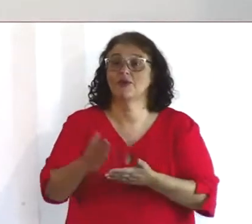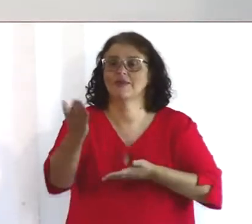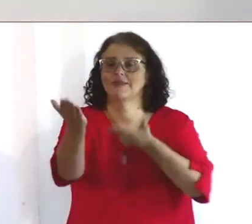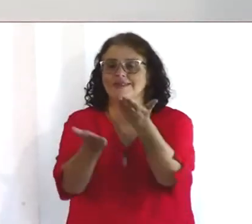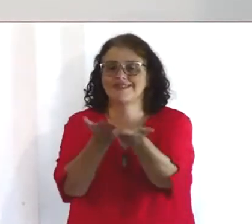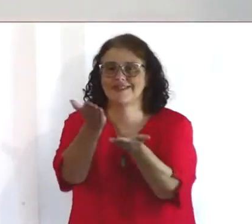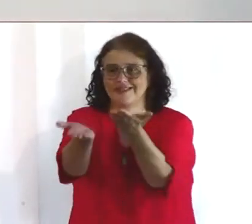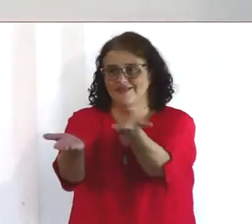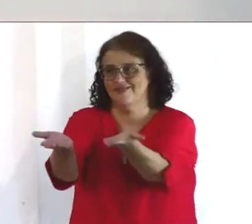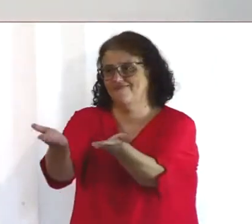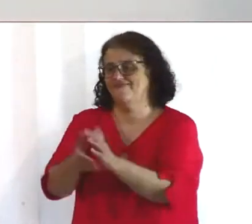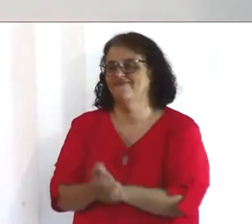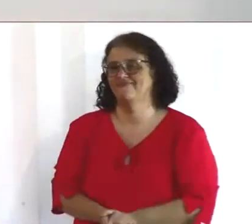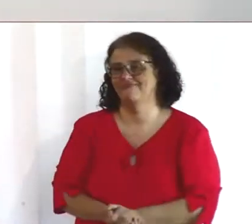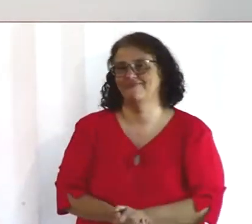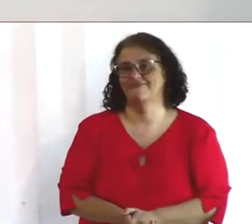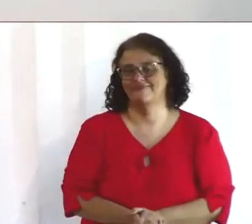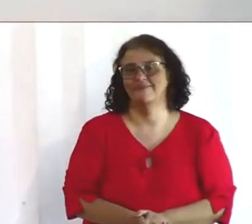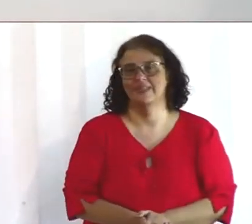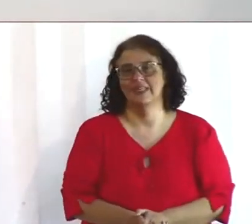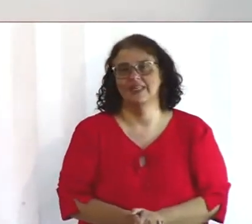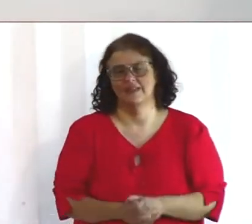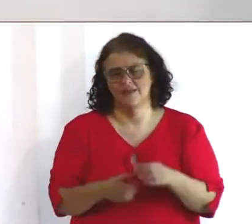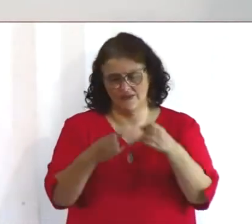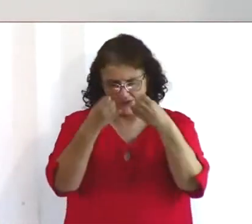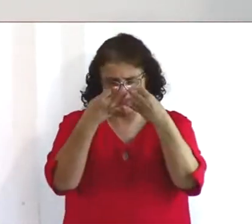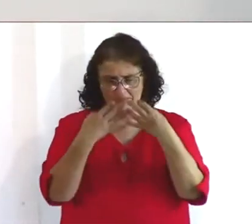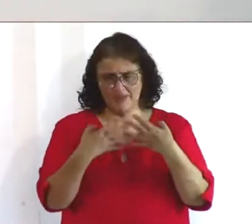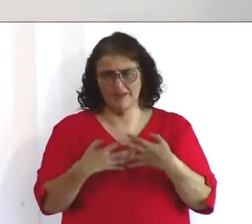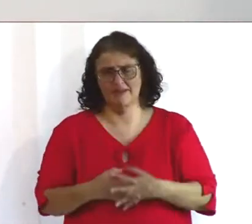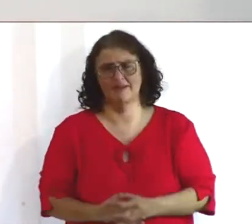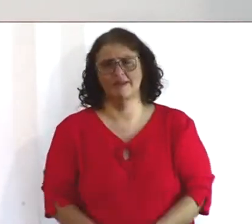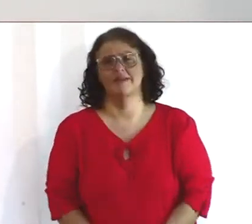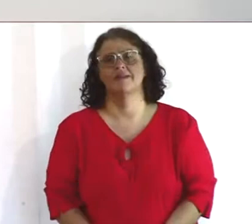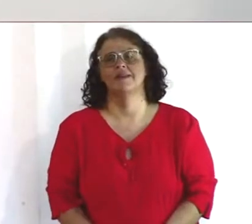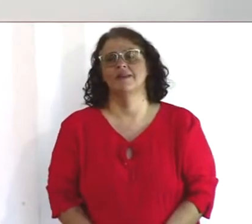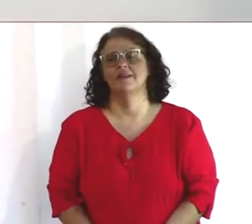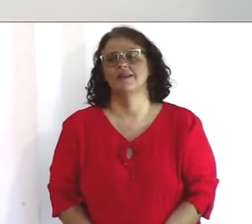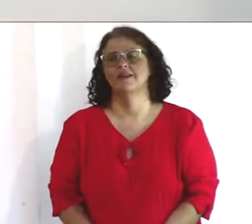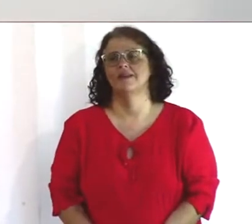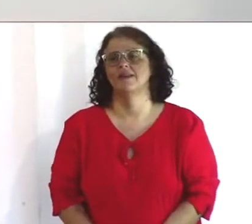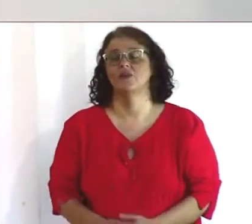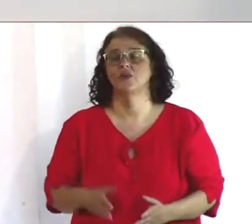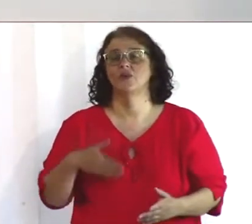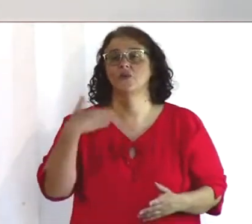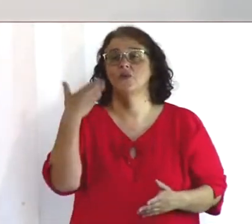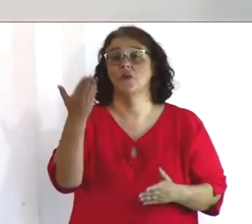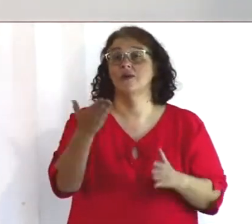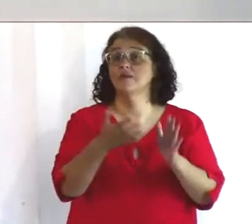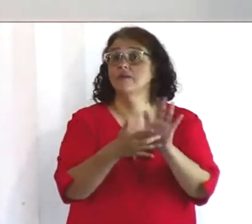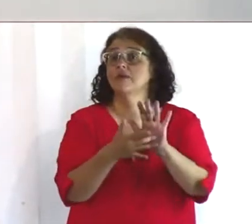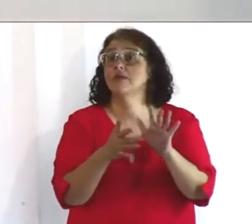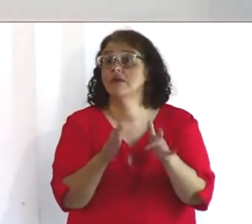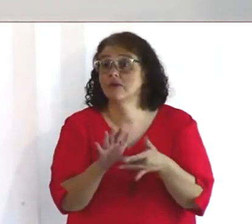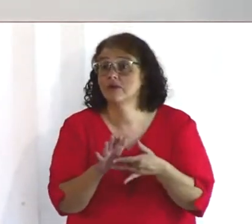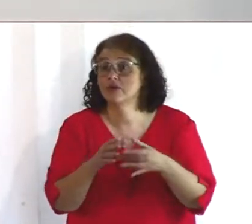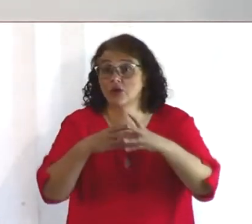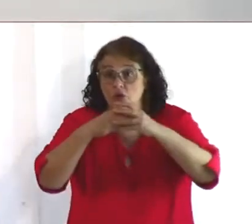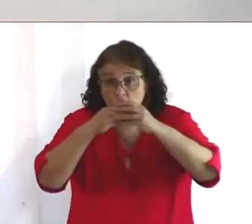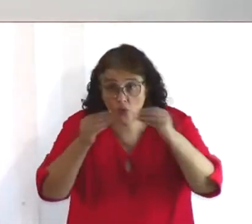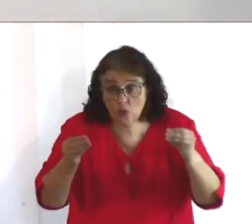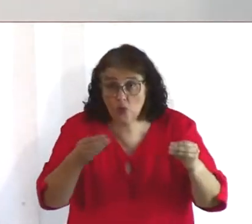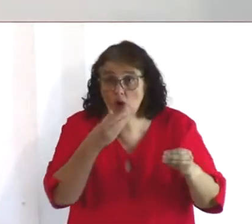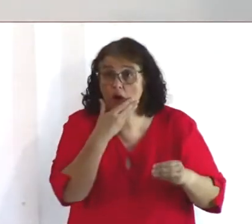aqui, já só explicando o texto bíblico, né? Quando o Senhor Jesus cura aquele